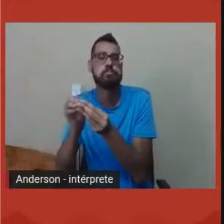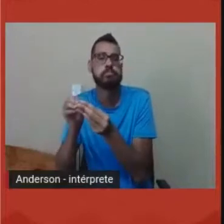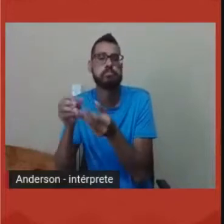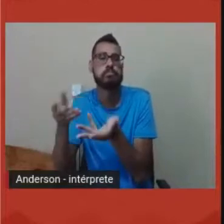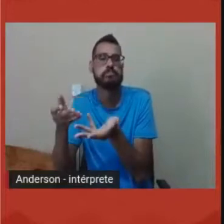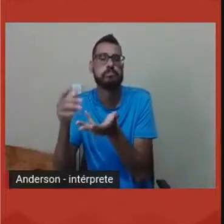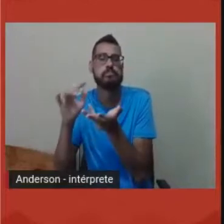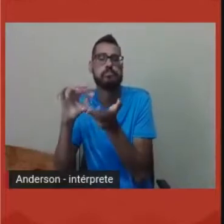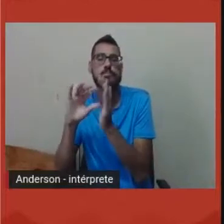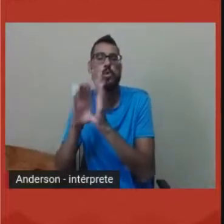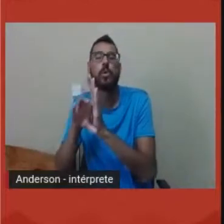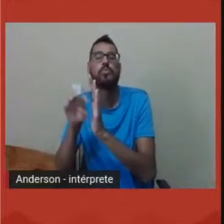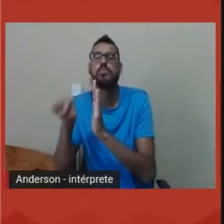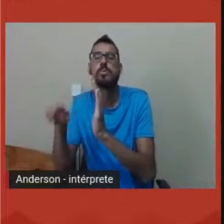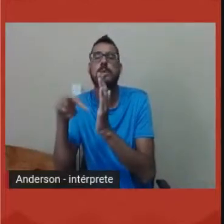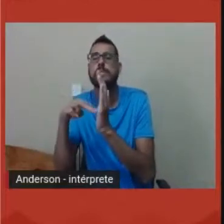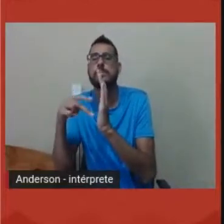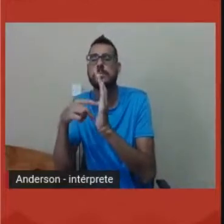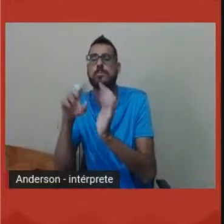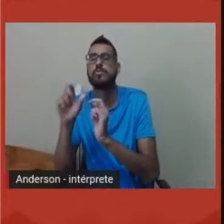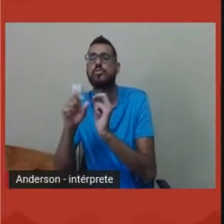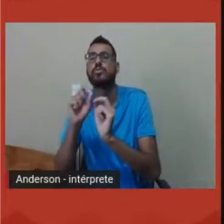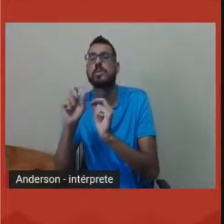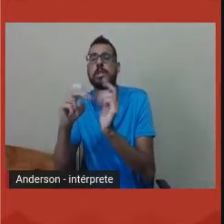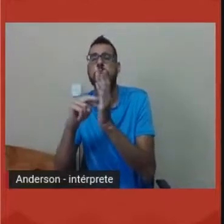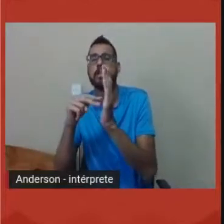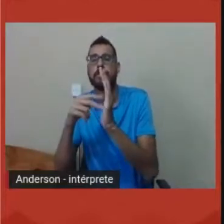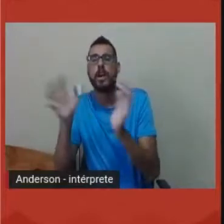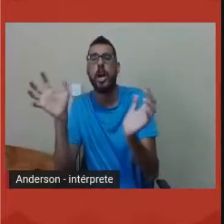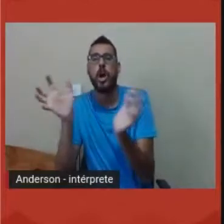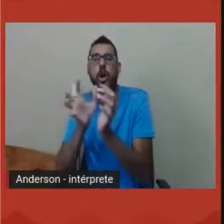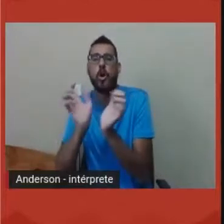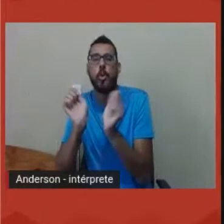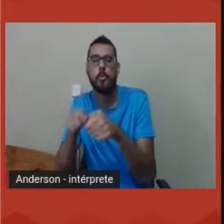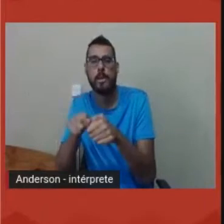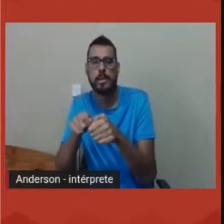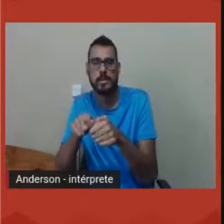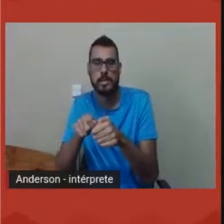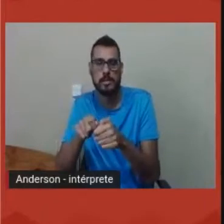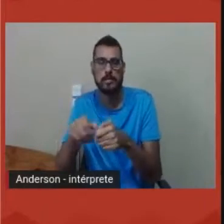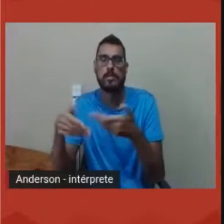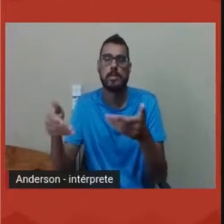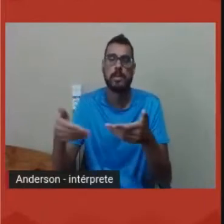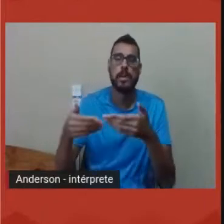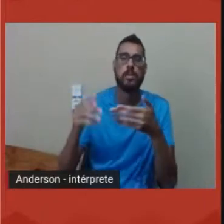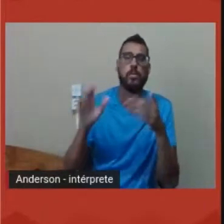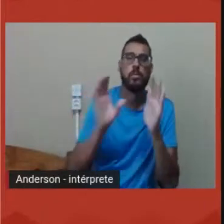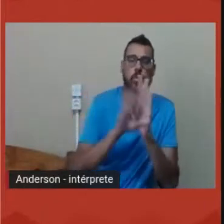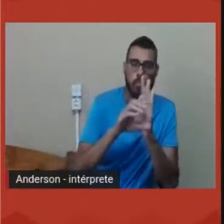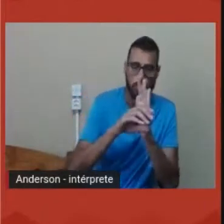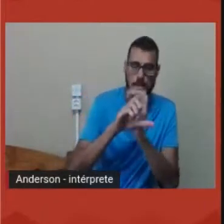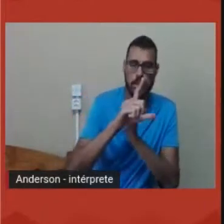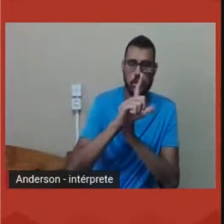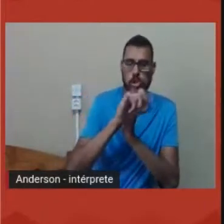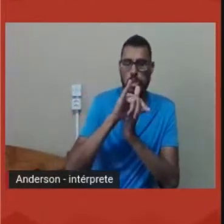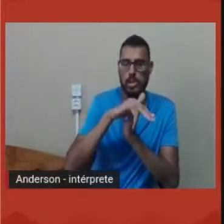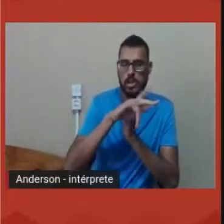incompressível? Então, o que é definição de líquido? O que é definição de fluido?